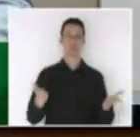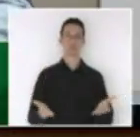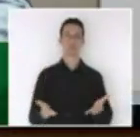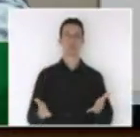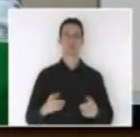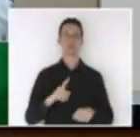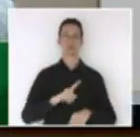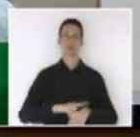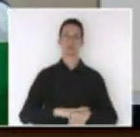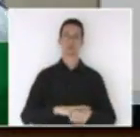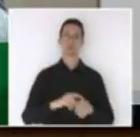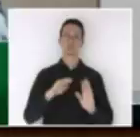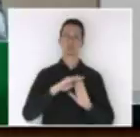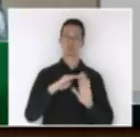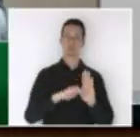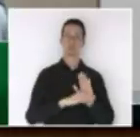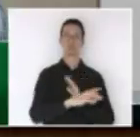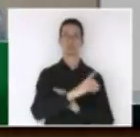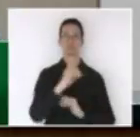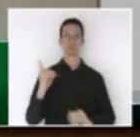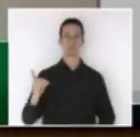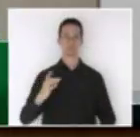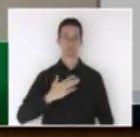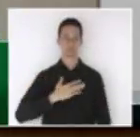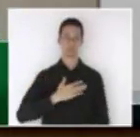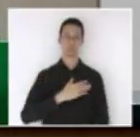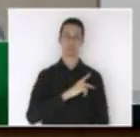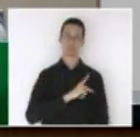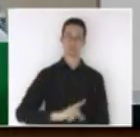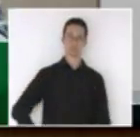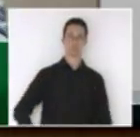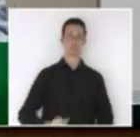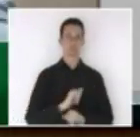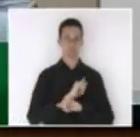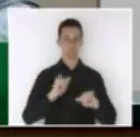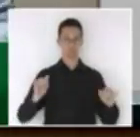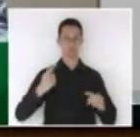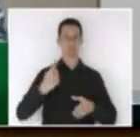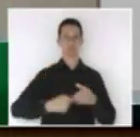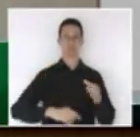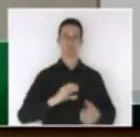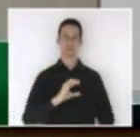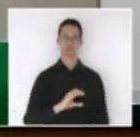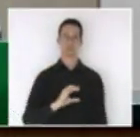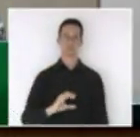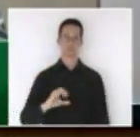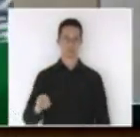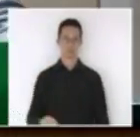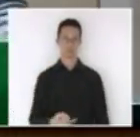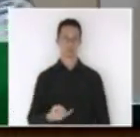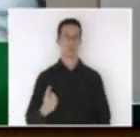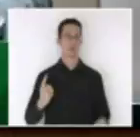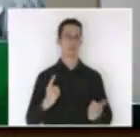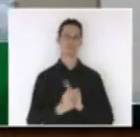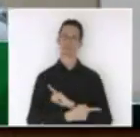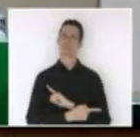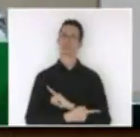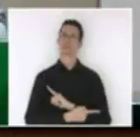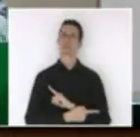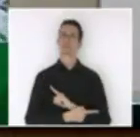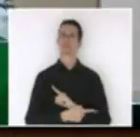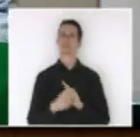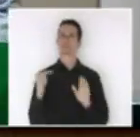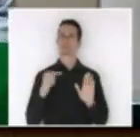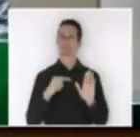à ordem do dia, onde esta presidência comunica que a Comissão de Constituição e Justiça apresentou parecer contrário